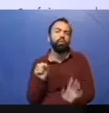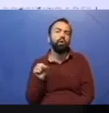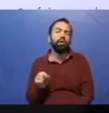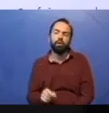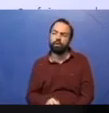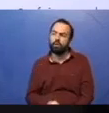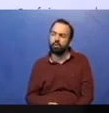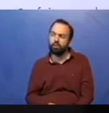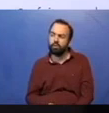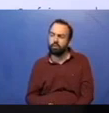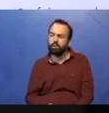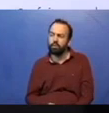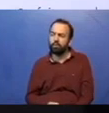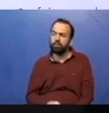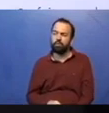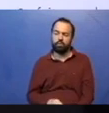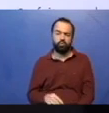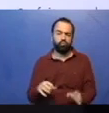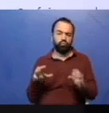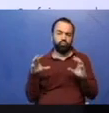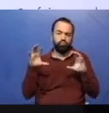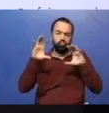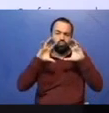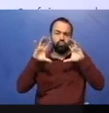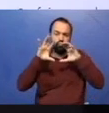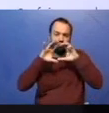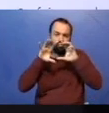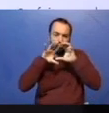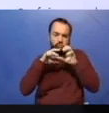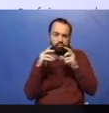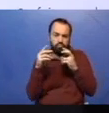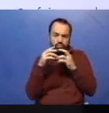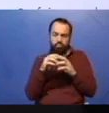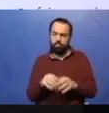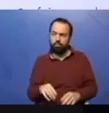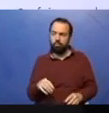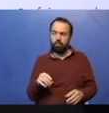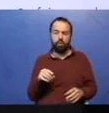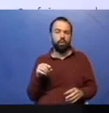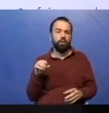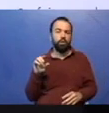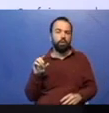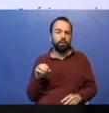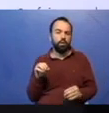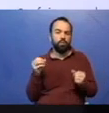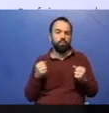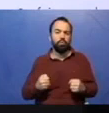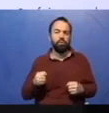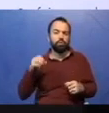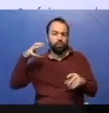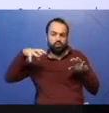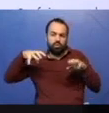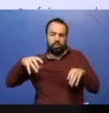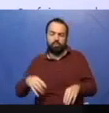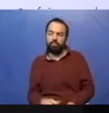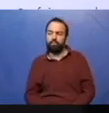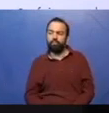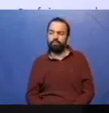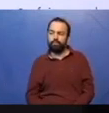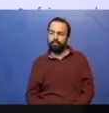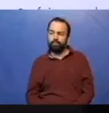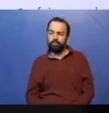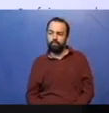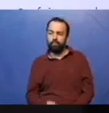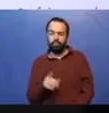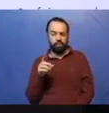ensolarado, céu nublado, com possibilidades de chuva, tá? E algumas nuvens parecem ser